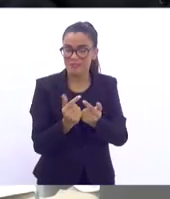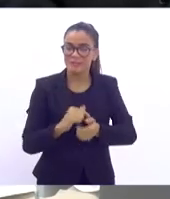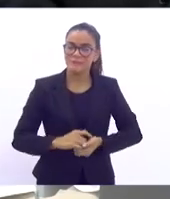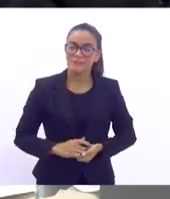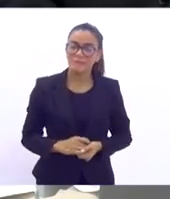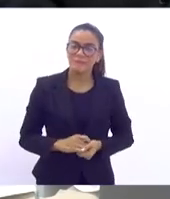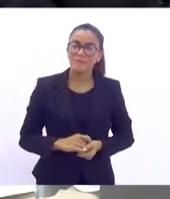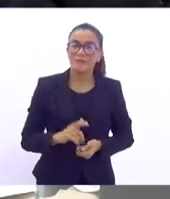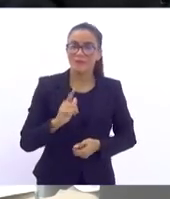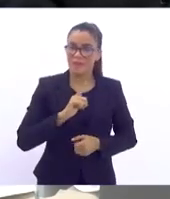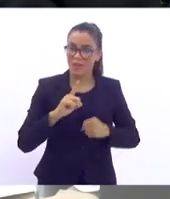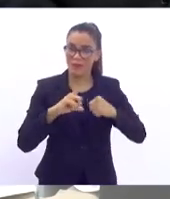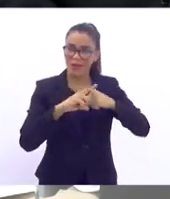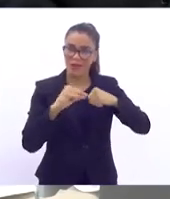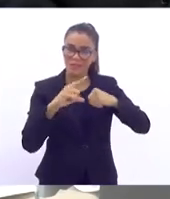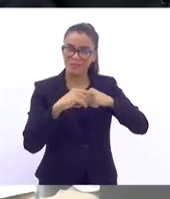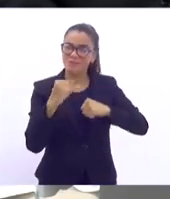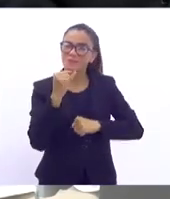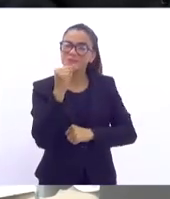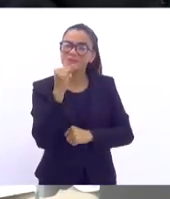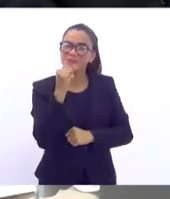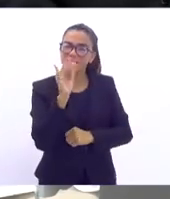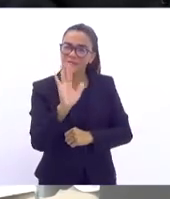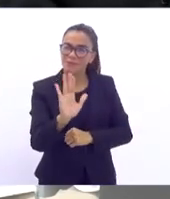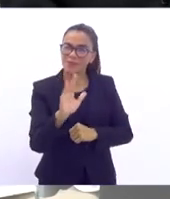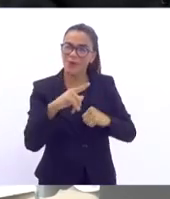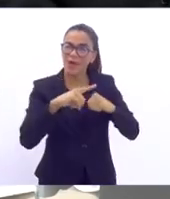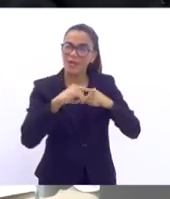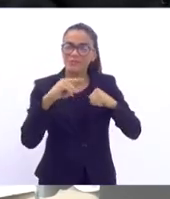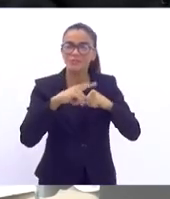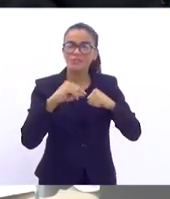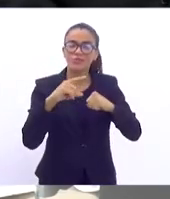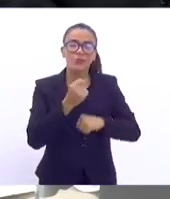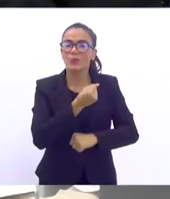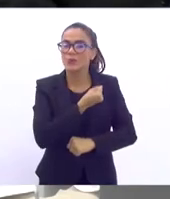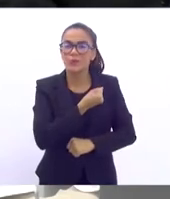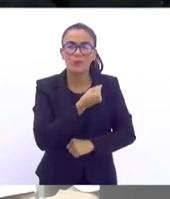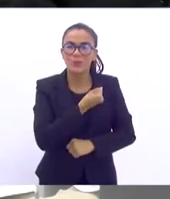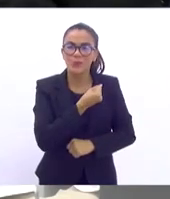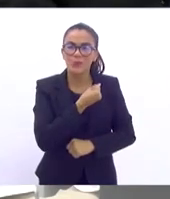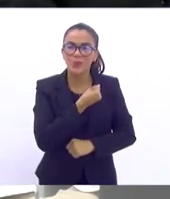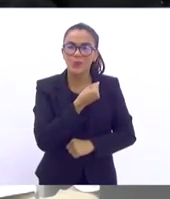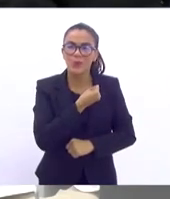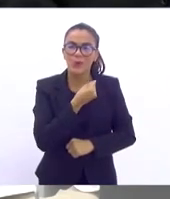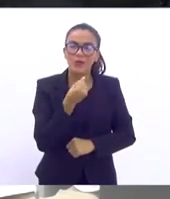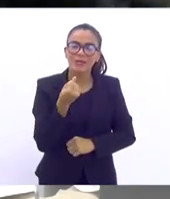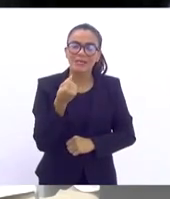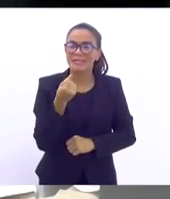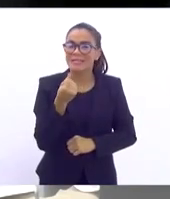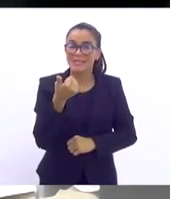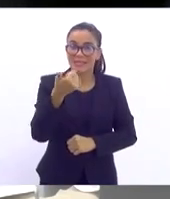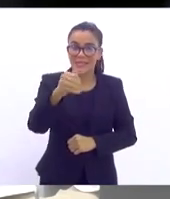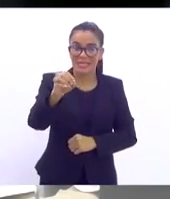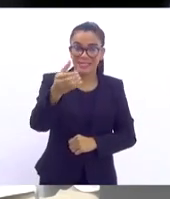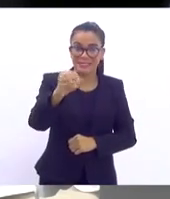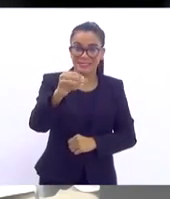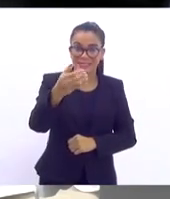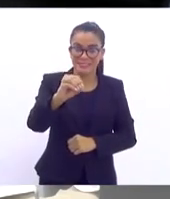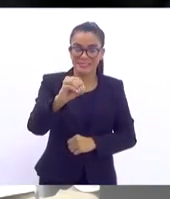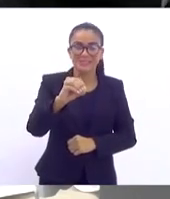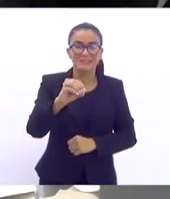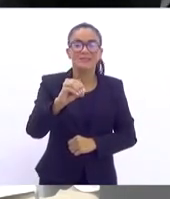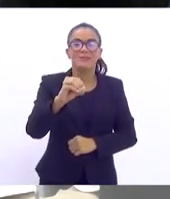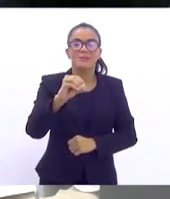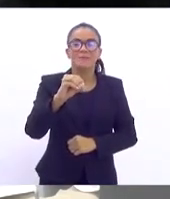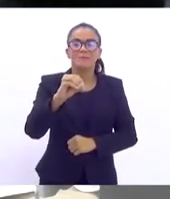tem o artigo por exemplo o artigo a emenda expressiva dele se eu não engano é a 10 que vai